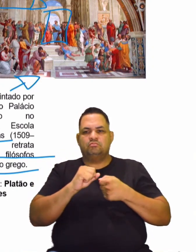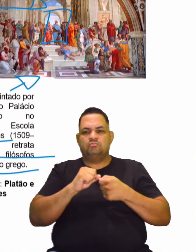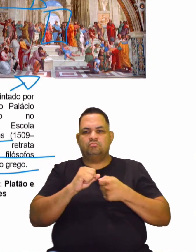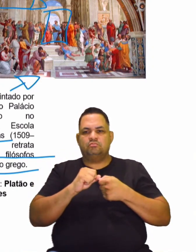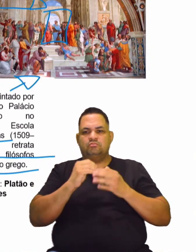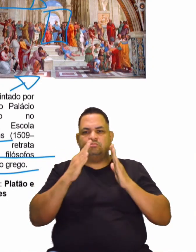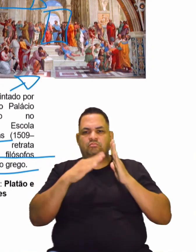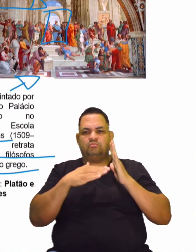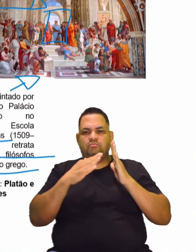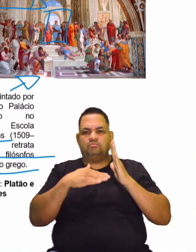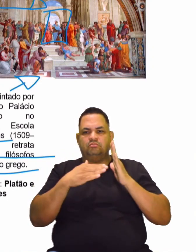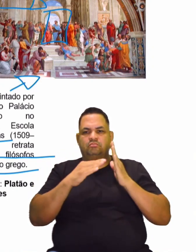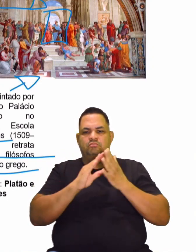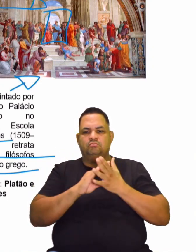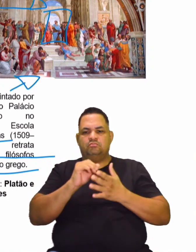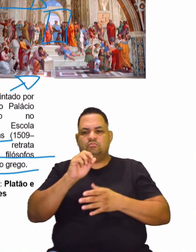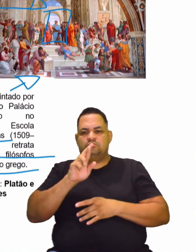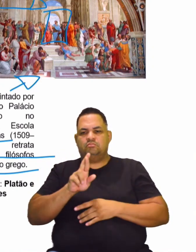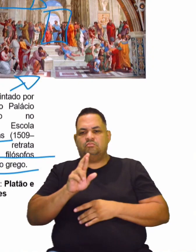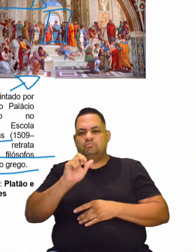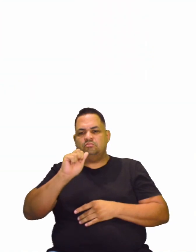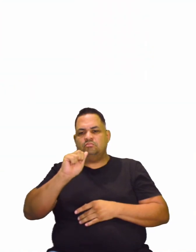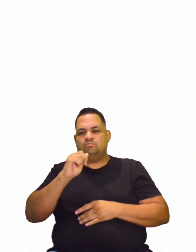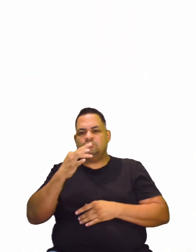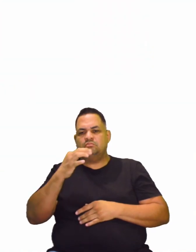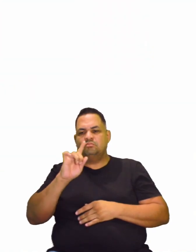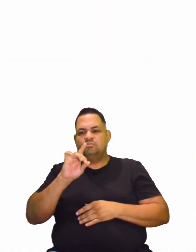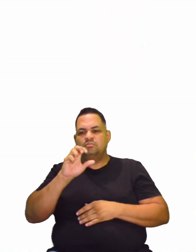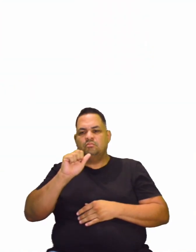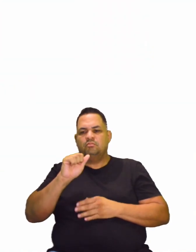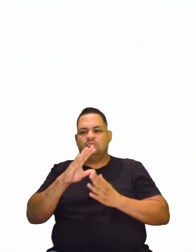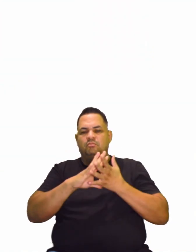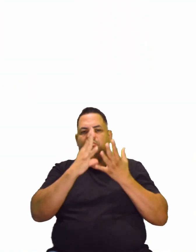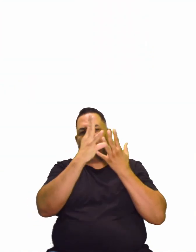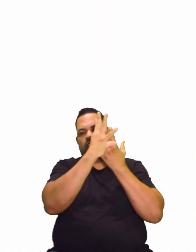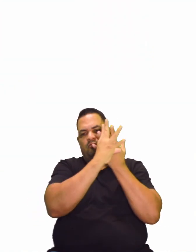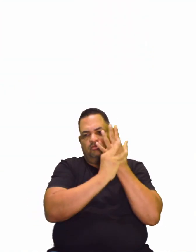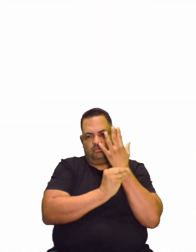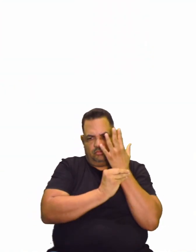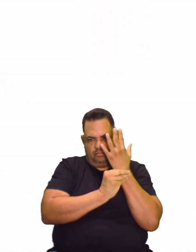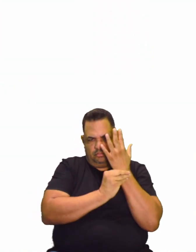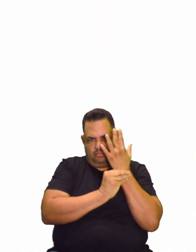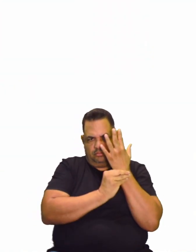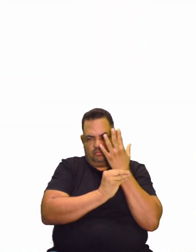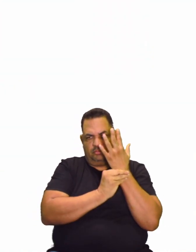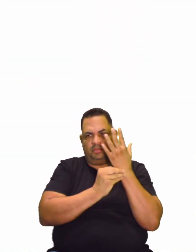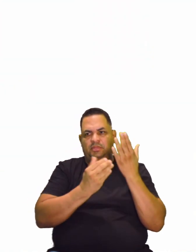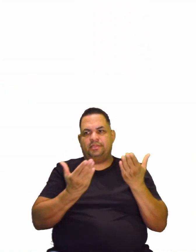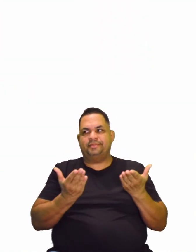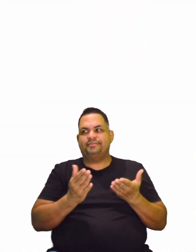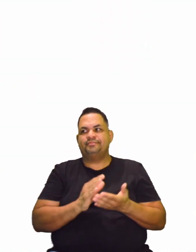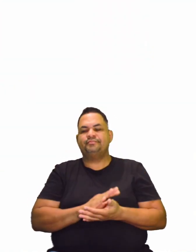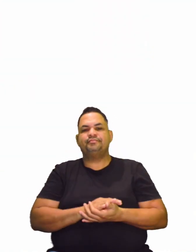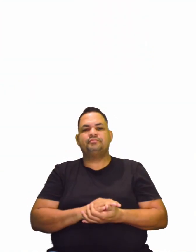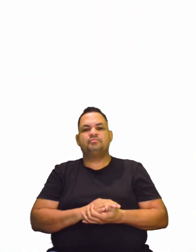pintado então por Rafael. Então, estudante, essas são as nossas referências.